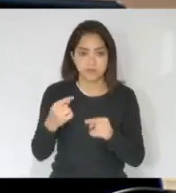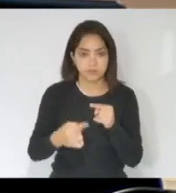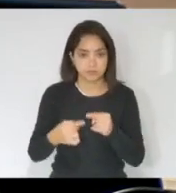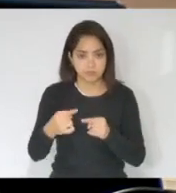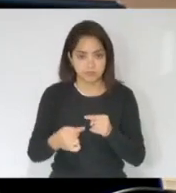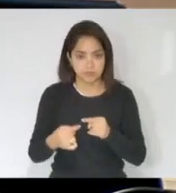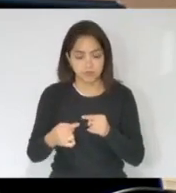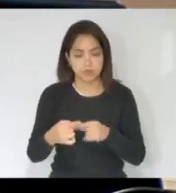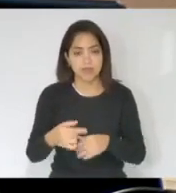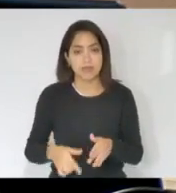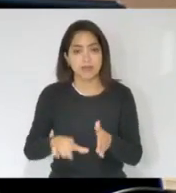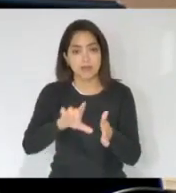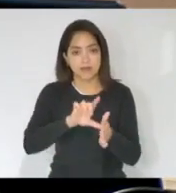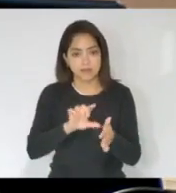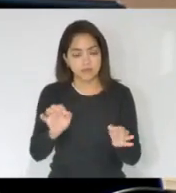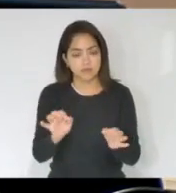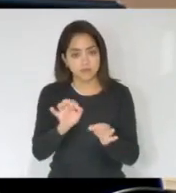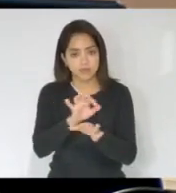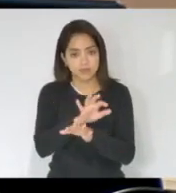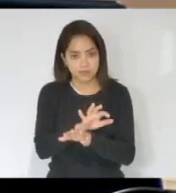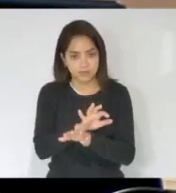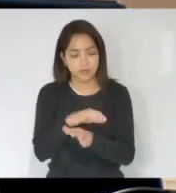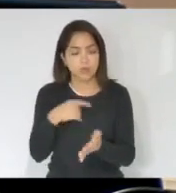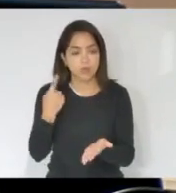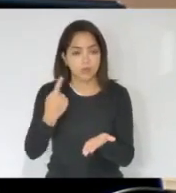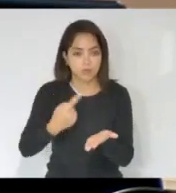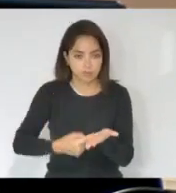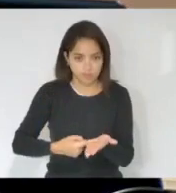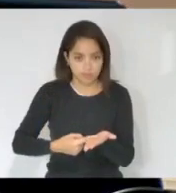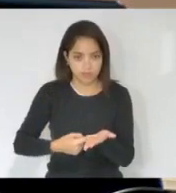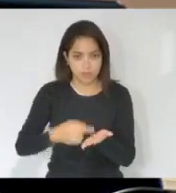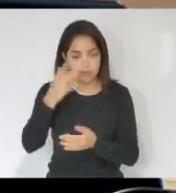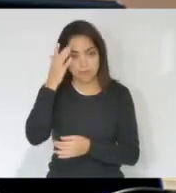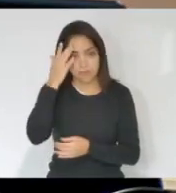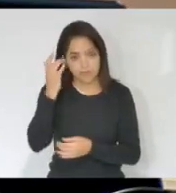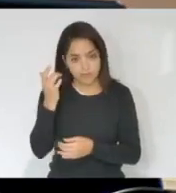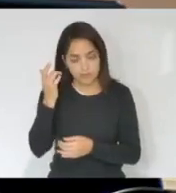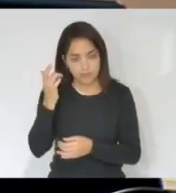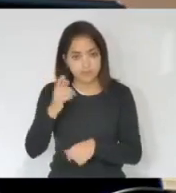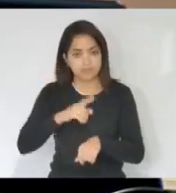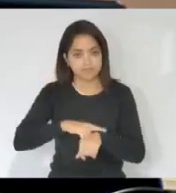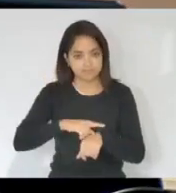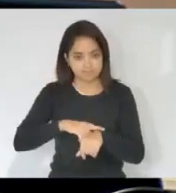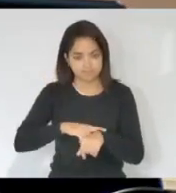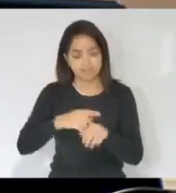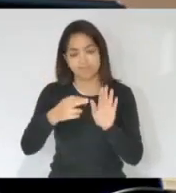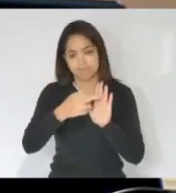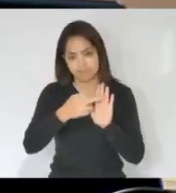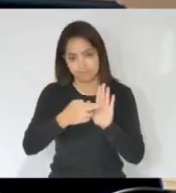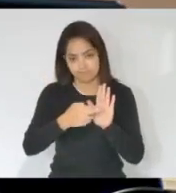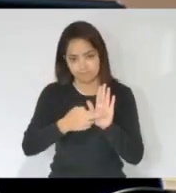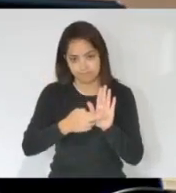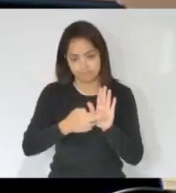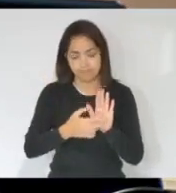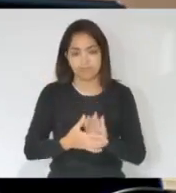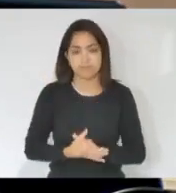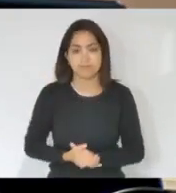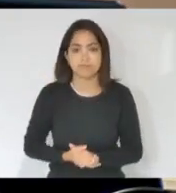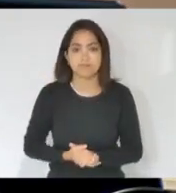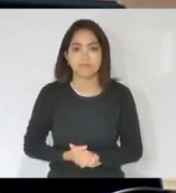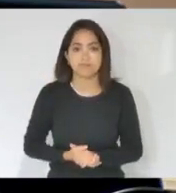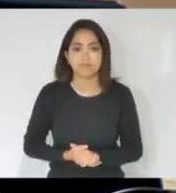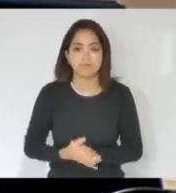presidente, antes de encerrar a sessão, convocou outra ordinária para o dia seguinte no horário regimental. Para